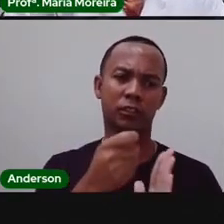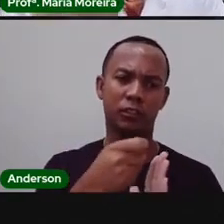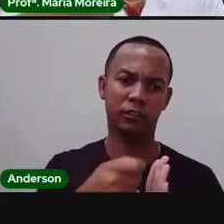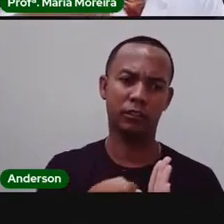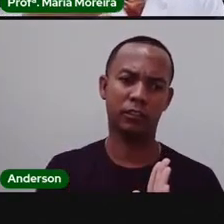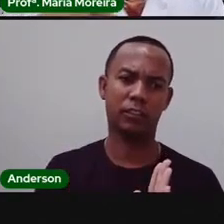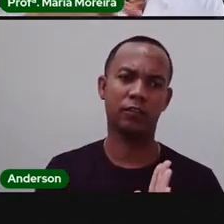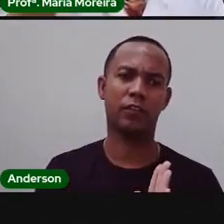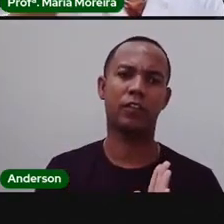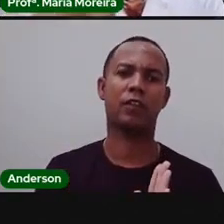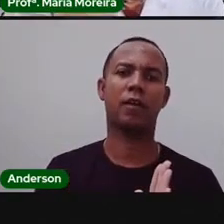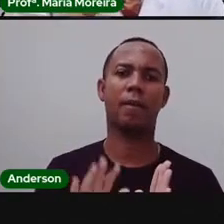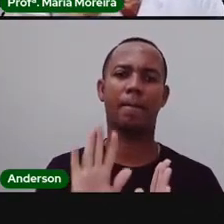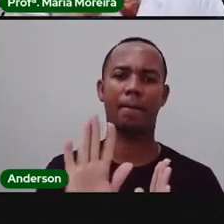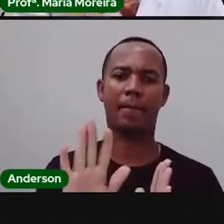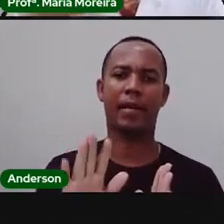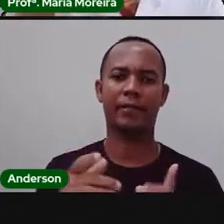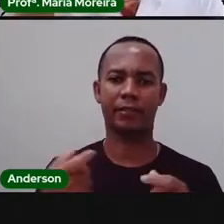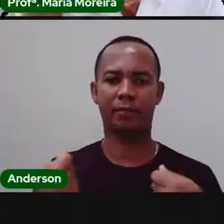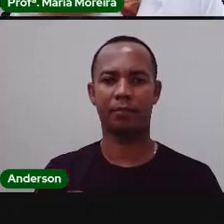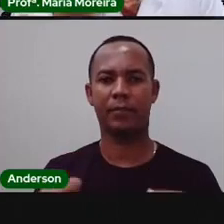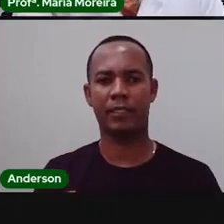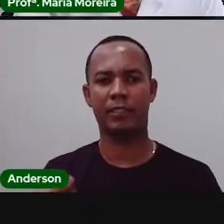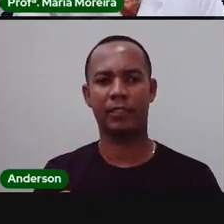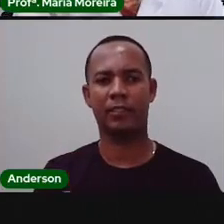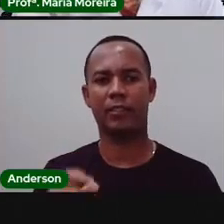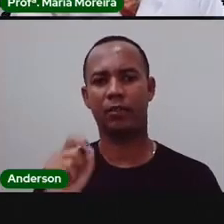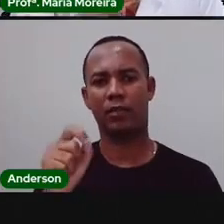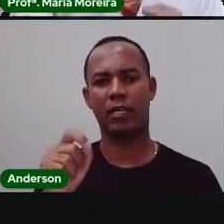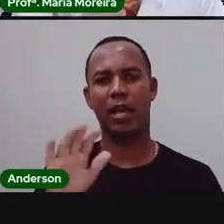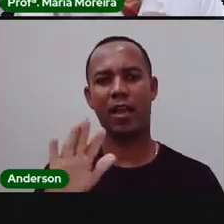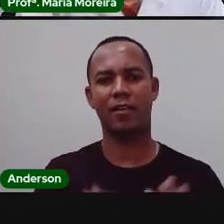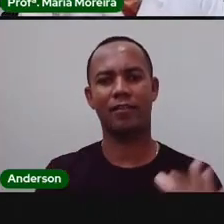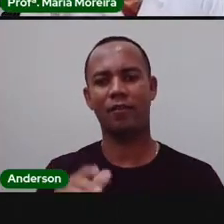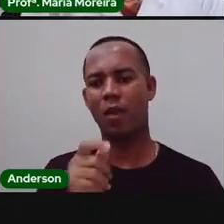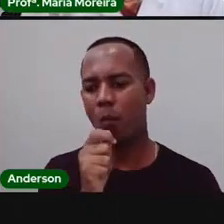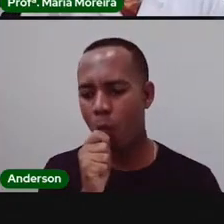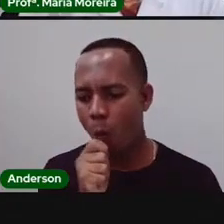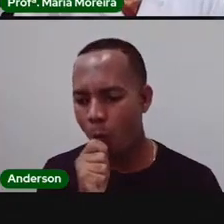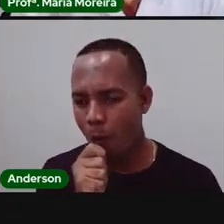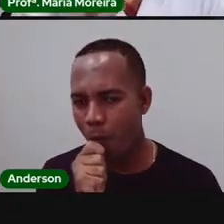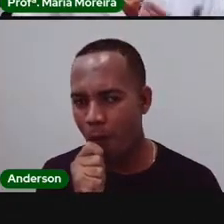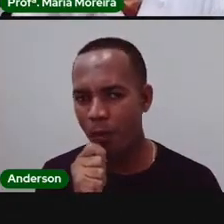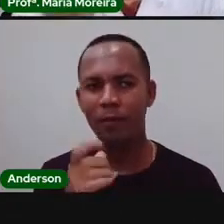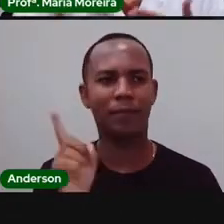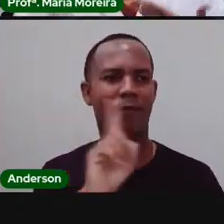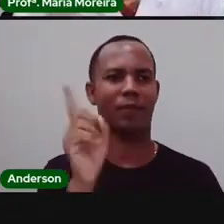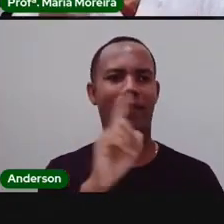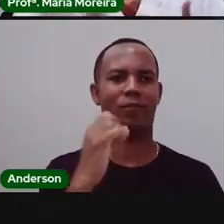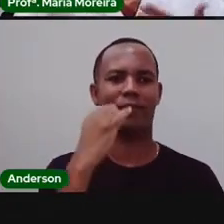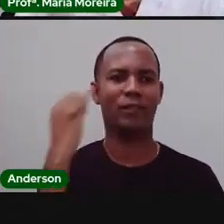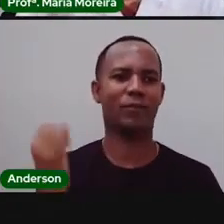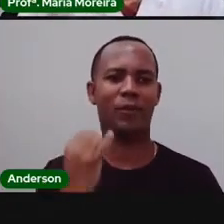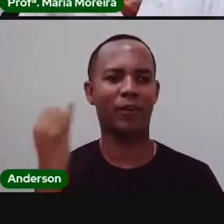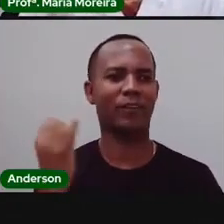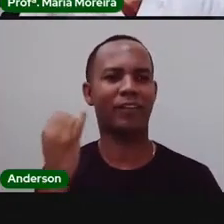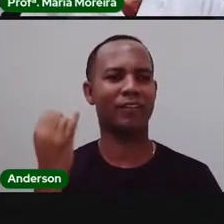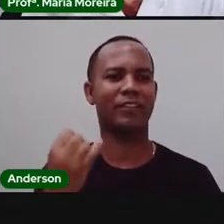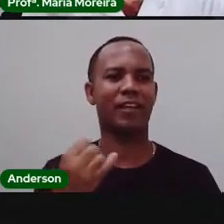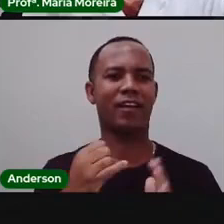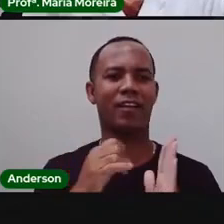tá? Muito embora alguns de vocês prefiram mandar um áudio, mas o importante é que vocês escrevam, porque vocês irão o quê?